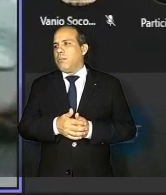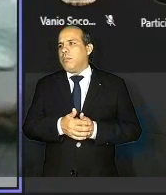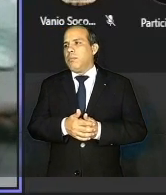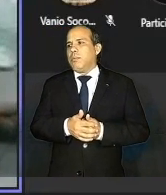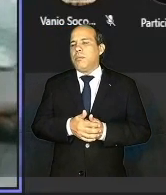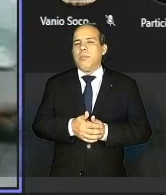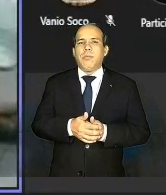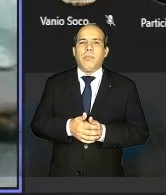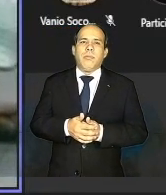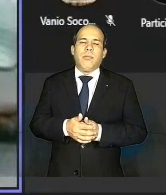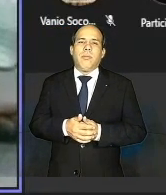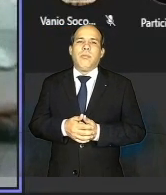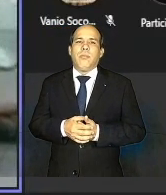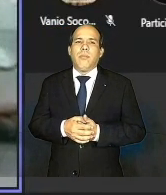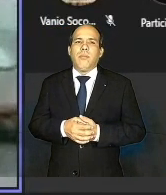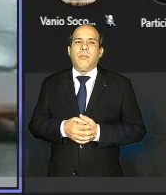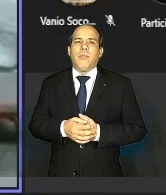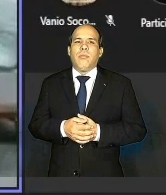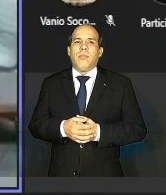Segura o 9 um pouquinho, tá, Alberto?